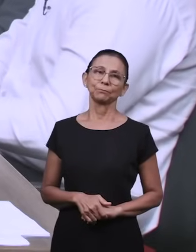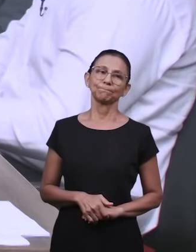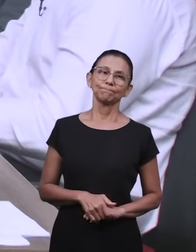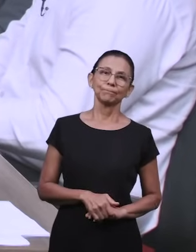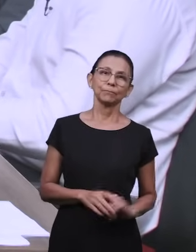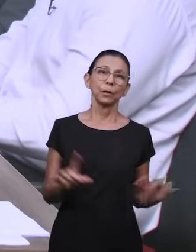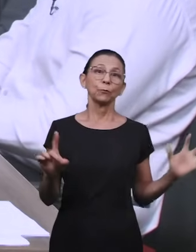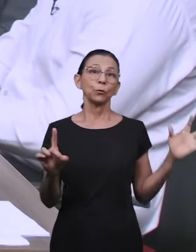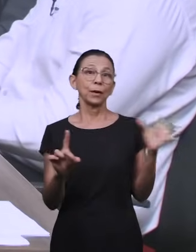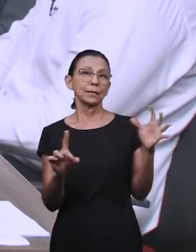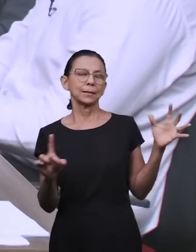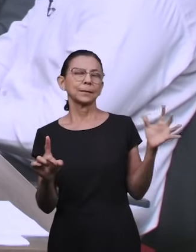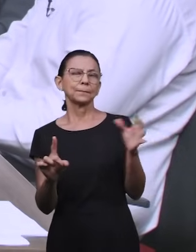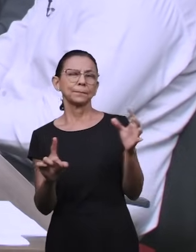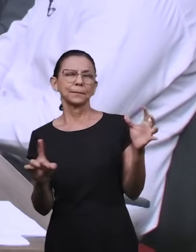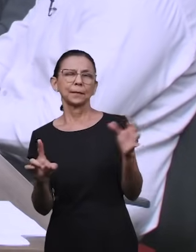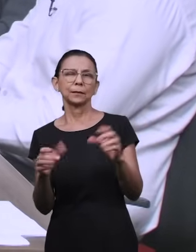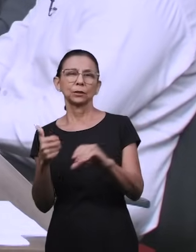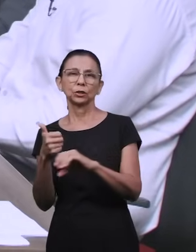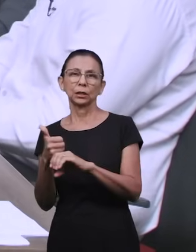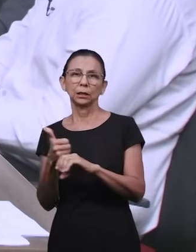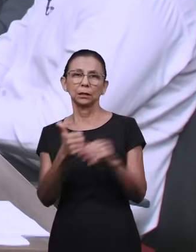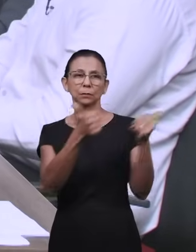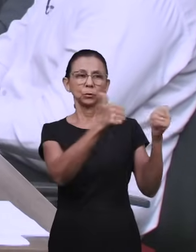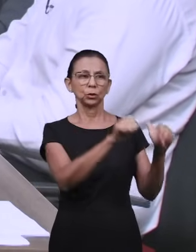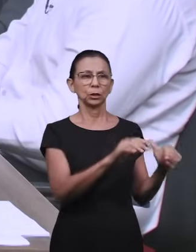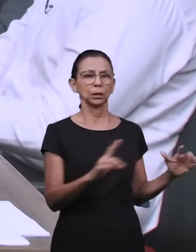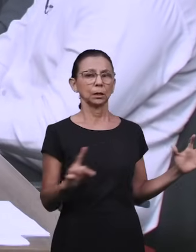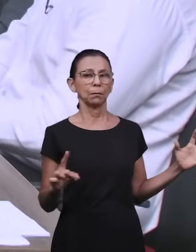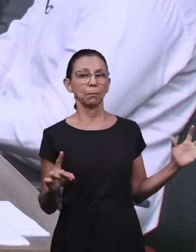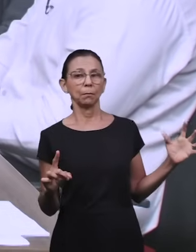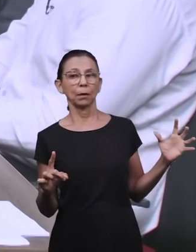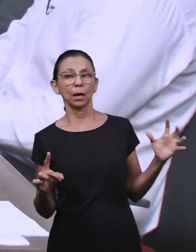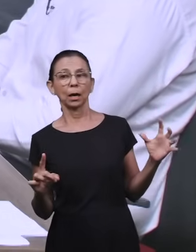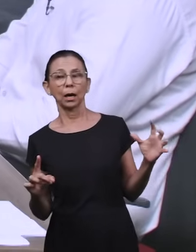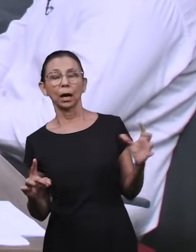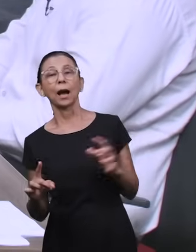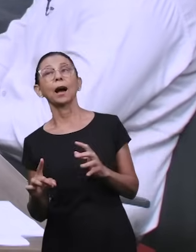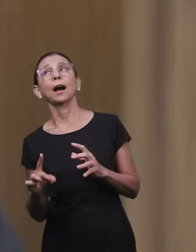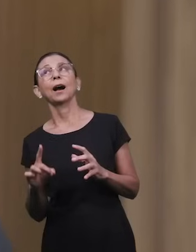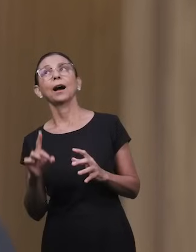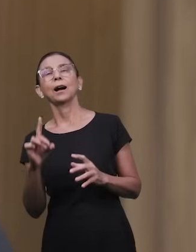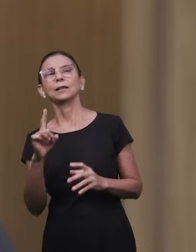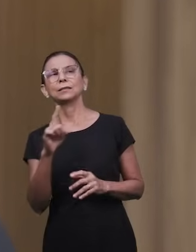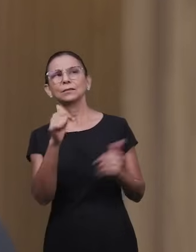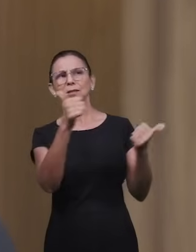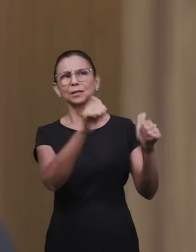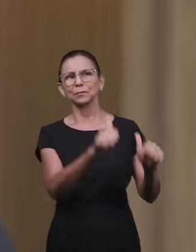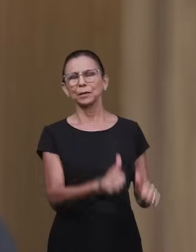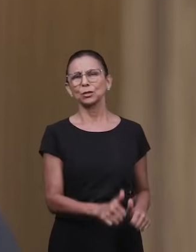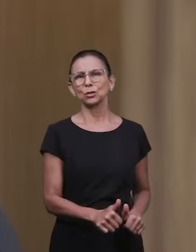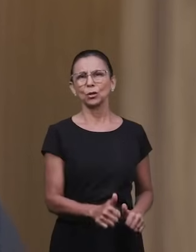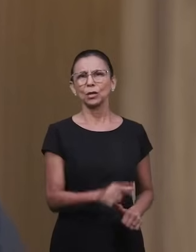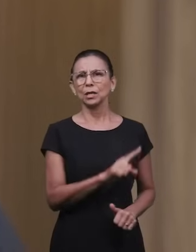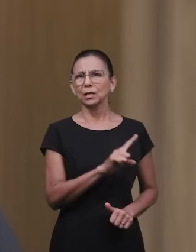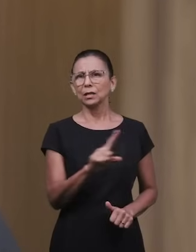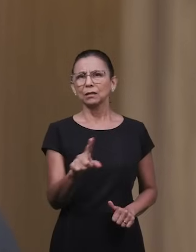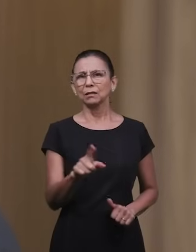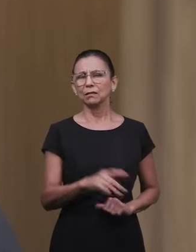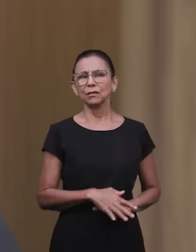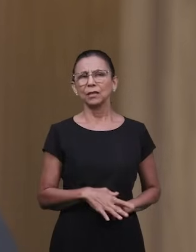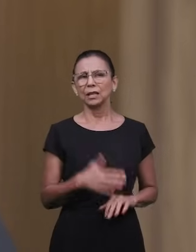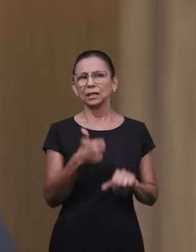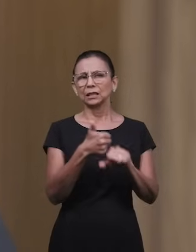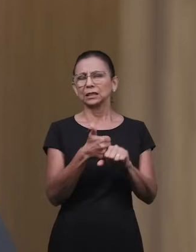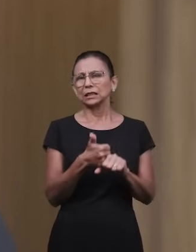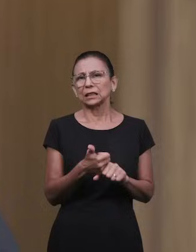paganismo no cristianismo se deu muitas vezes exatamente pelo resultado não de conversões verdadeiras, né? Mas as